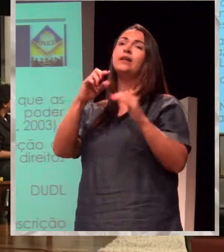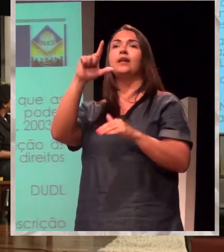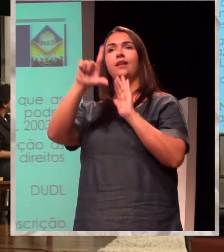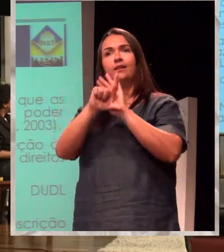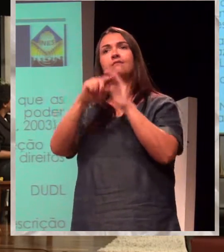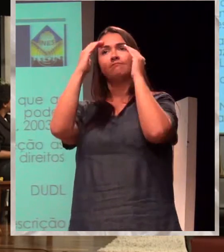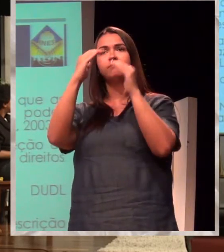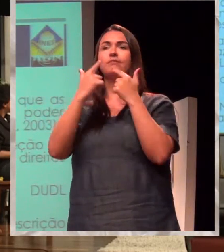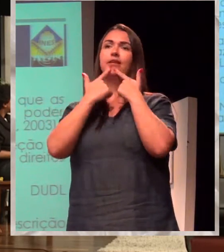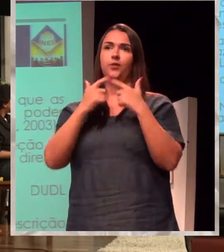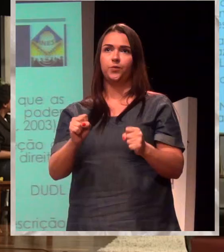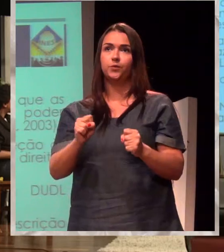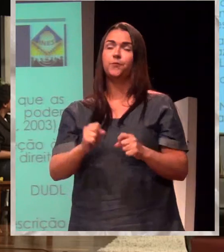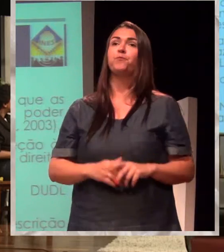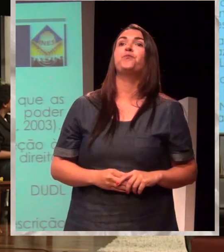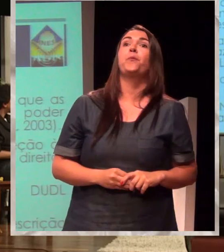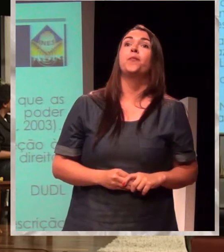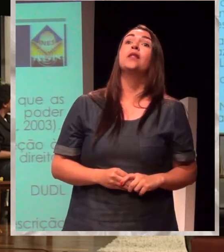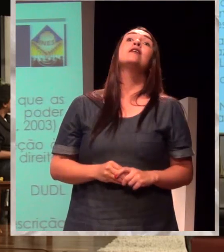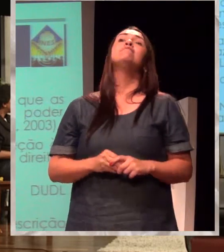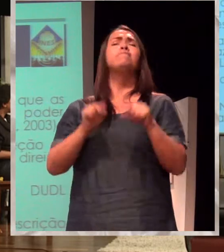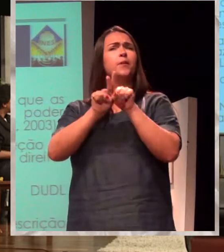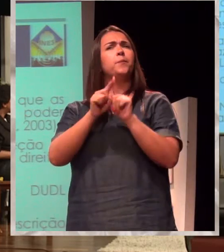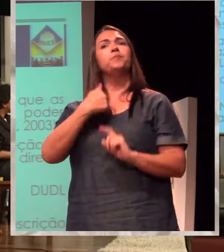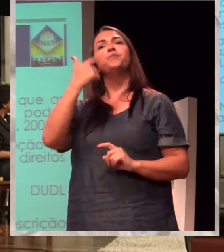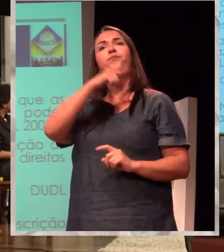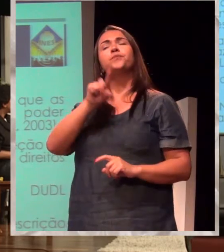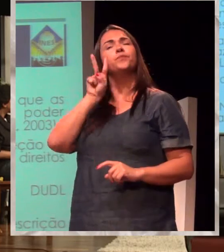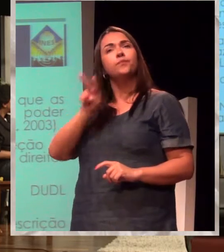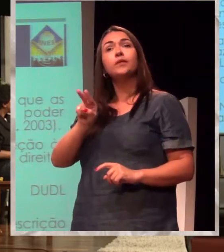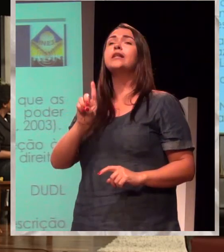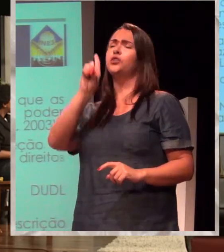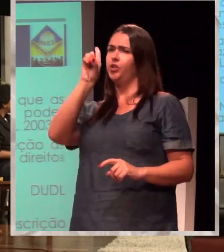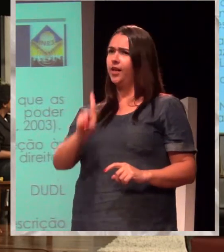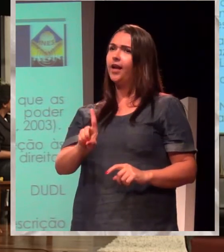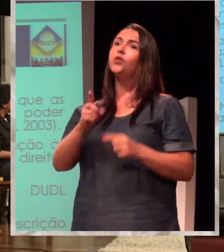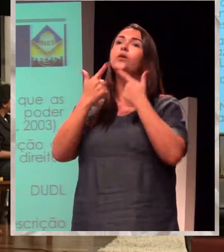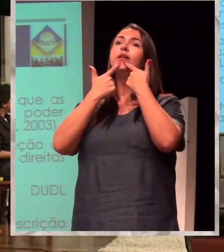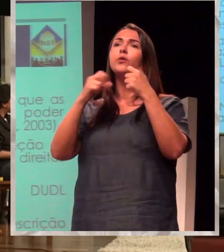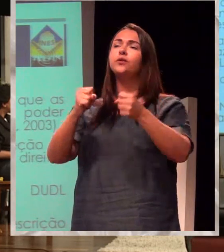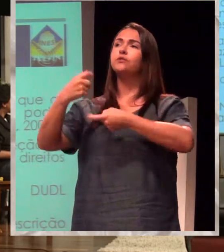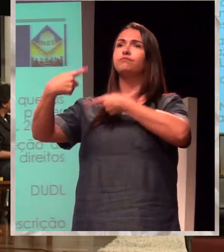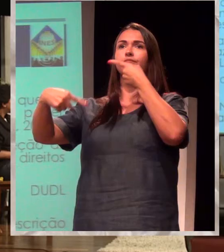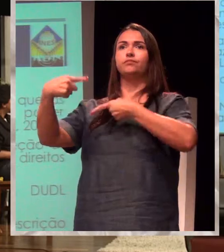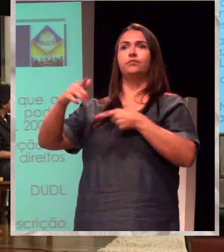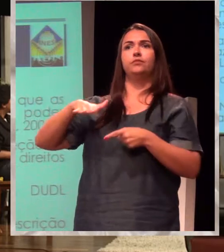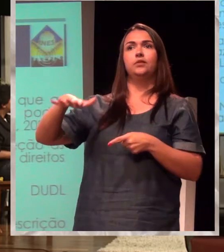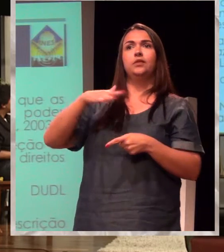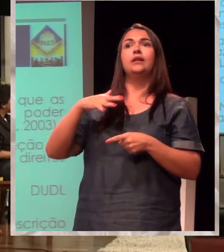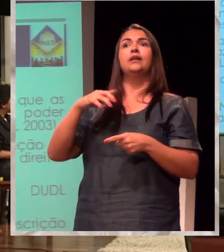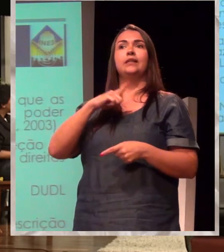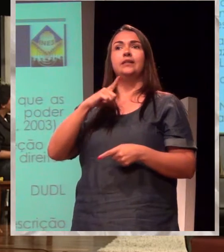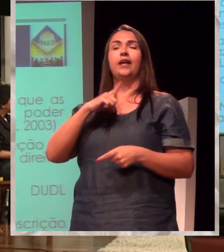direitos linguísticos. Além disso, também observei, né, os direitos linguísticos discutidos e definidos